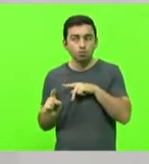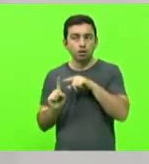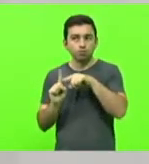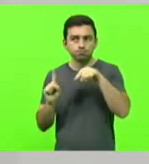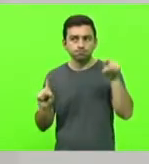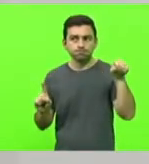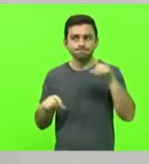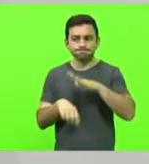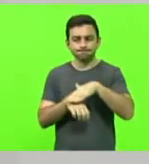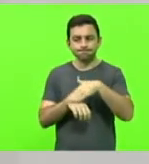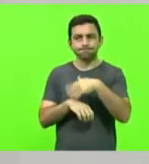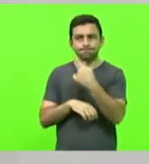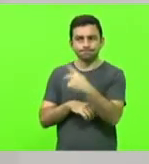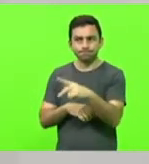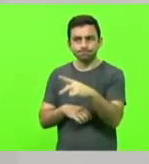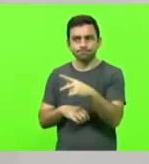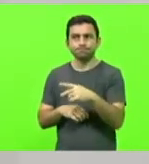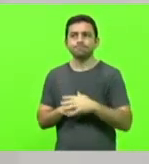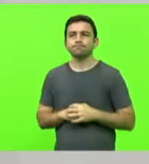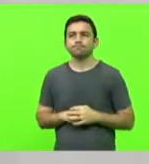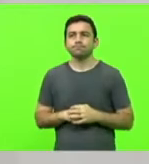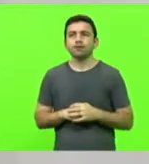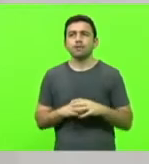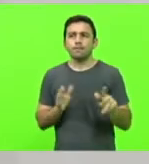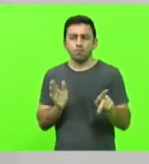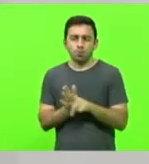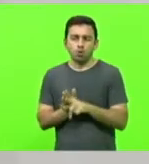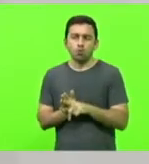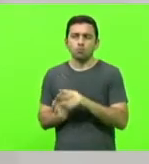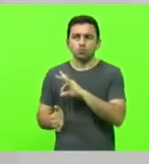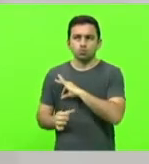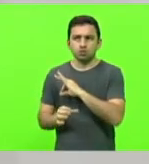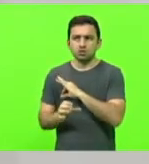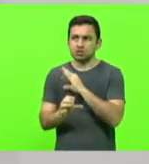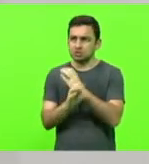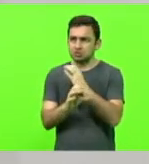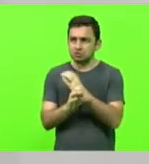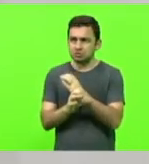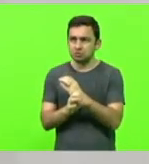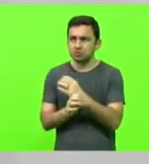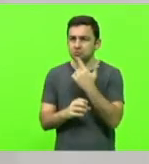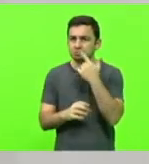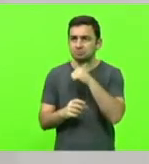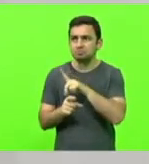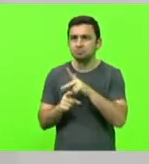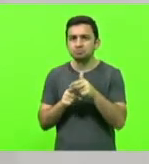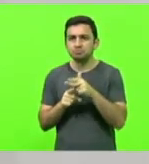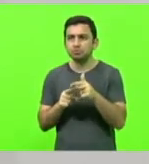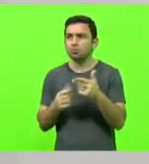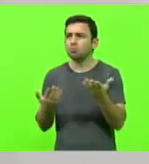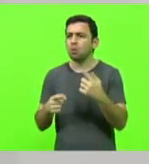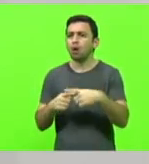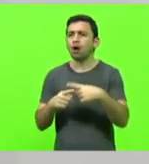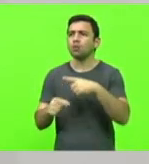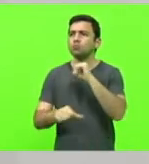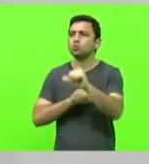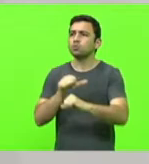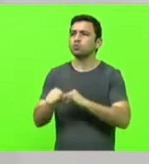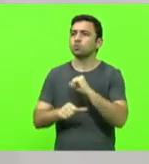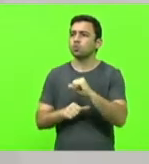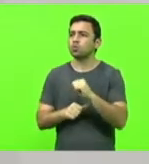Vossa Excelência, todos os dados da Polícia Civil são exitosos, não entendemos essa mudança. Mas fica